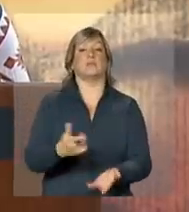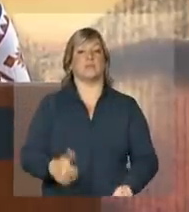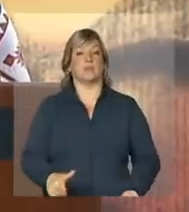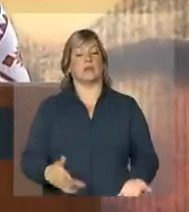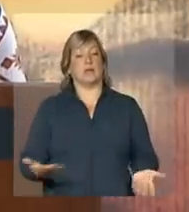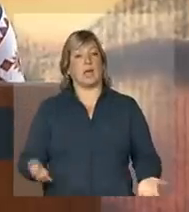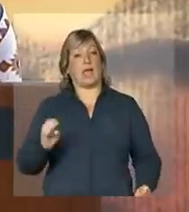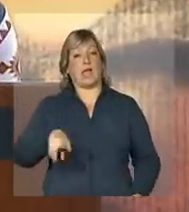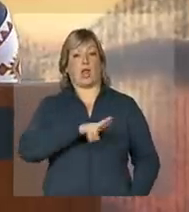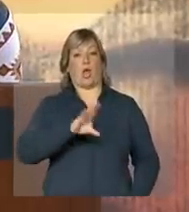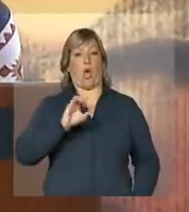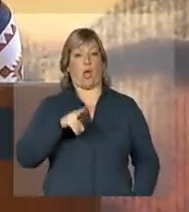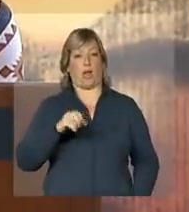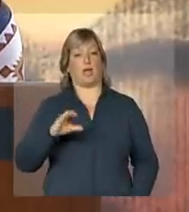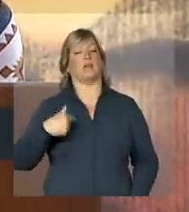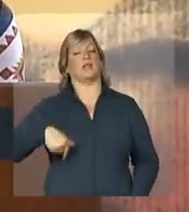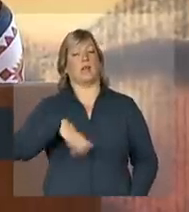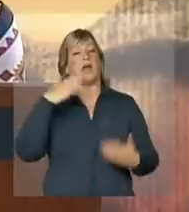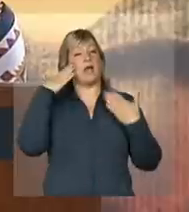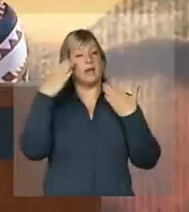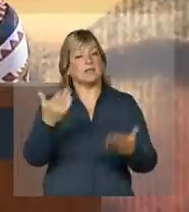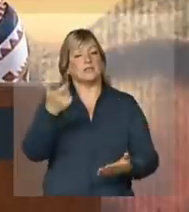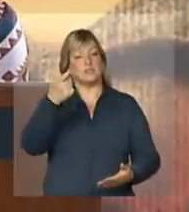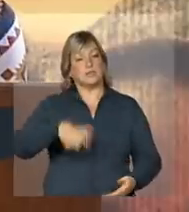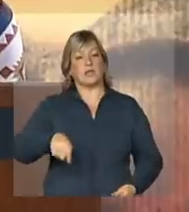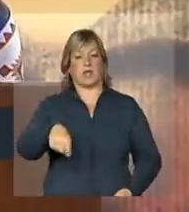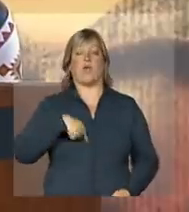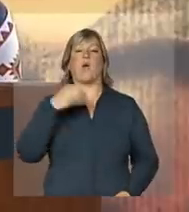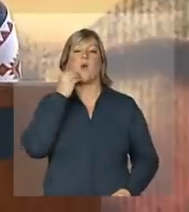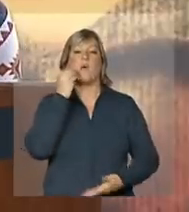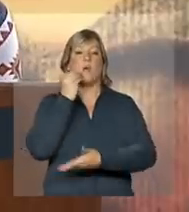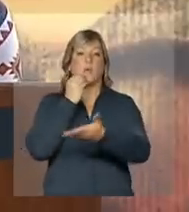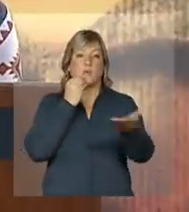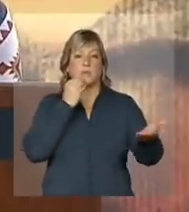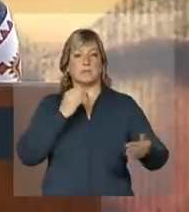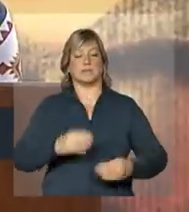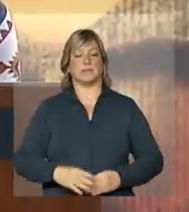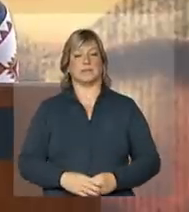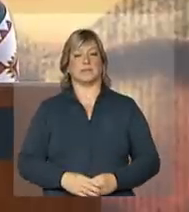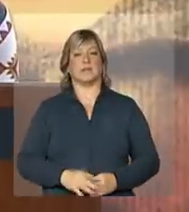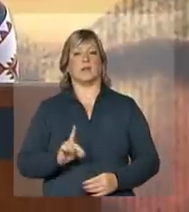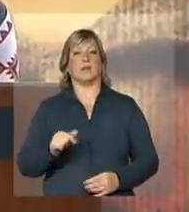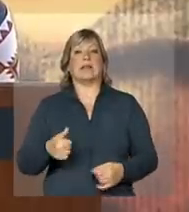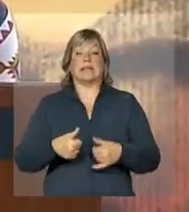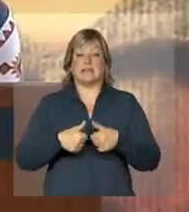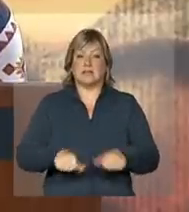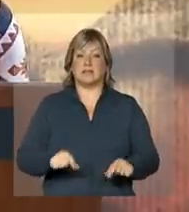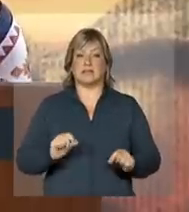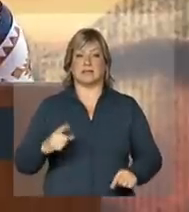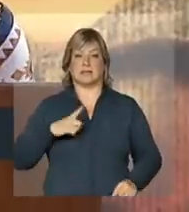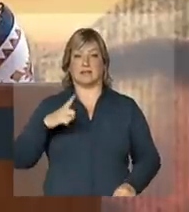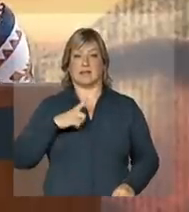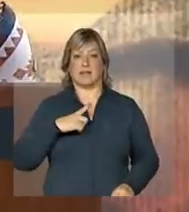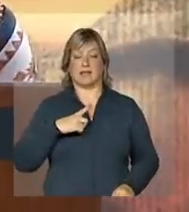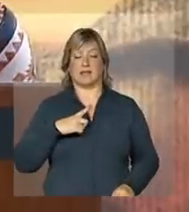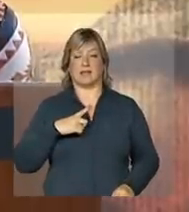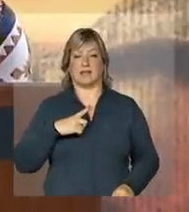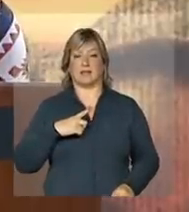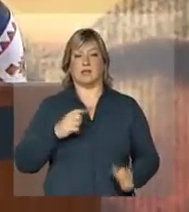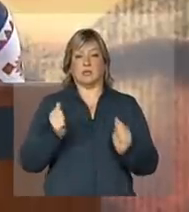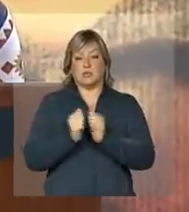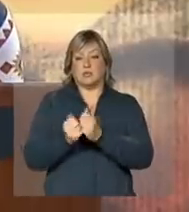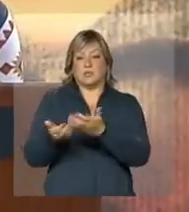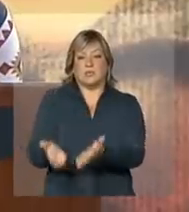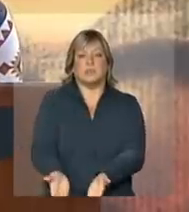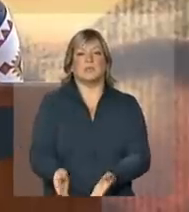conac a gente agradece mais uma vez essa oportunidade de termos de ficar a lado da